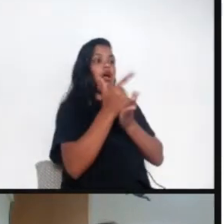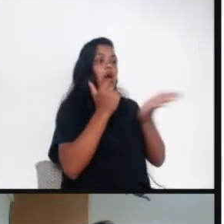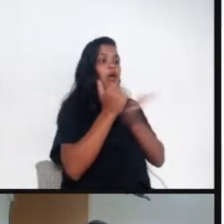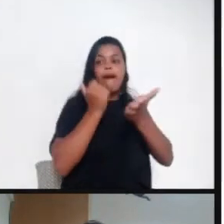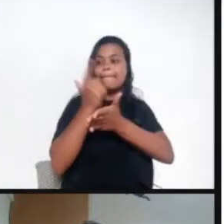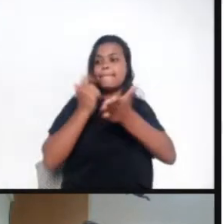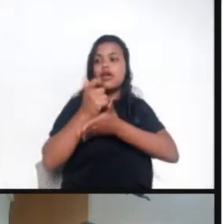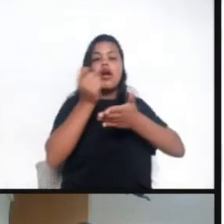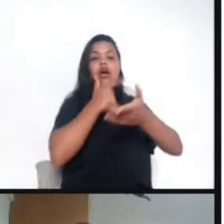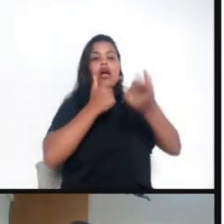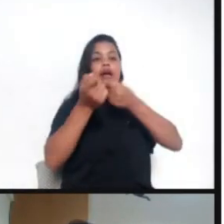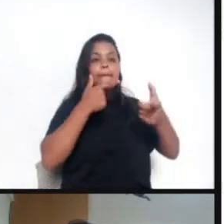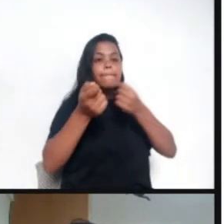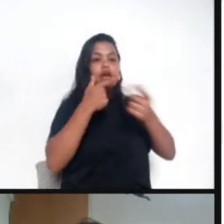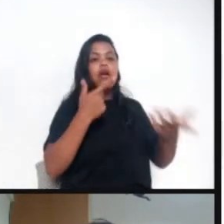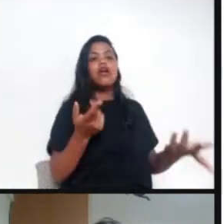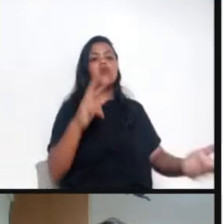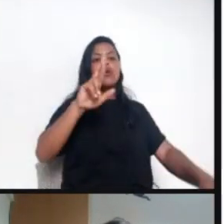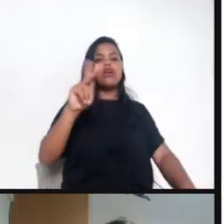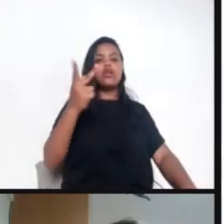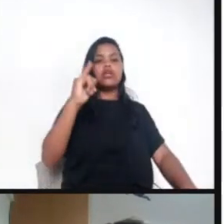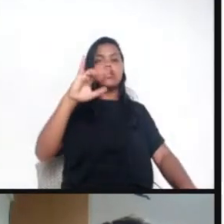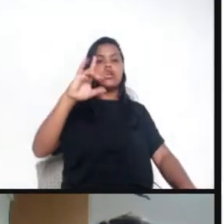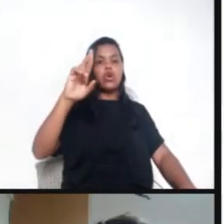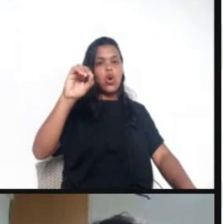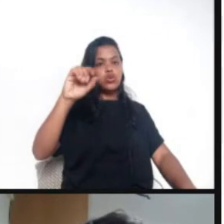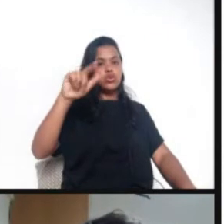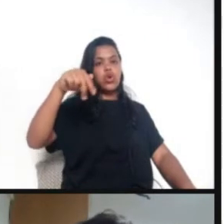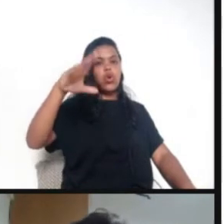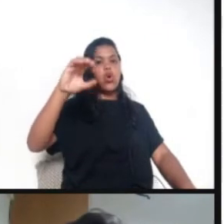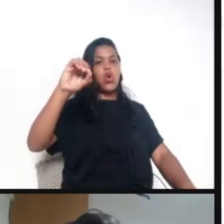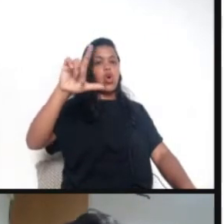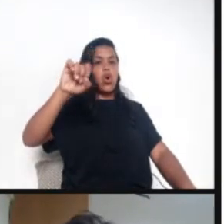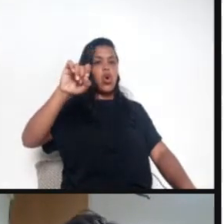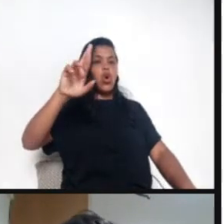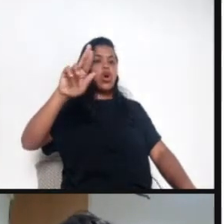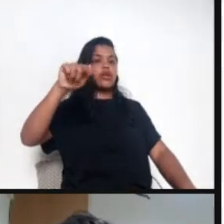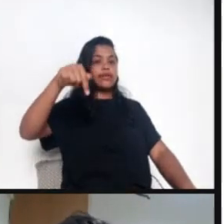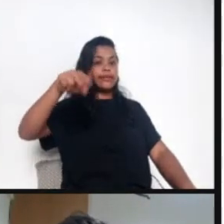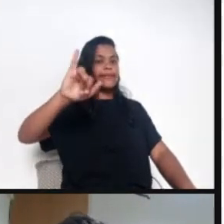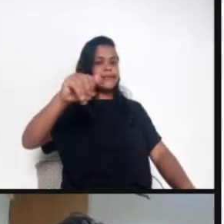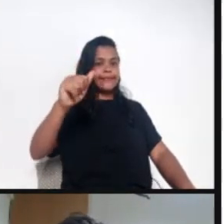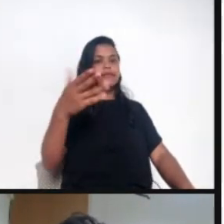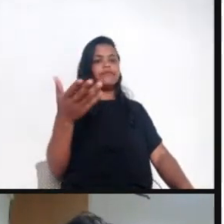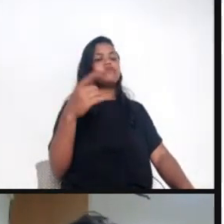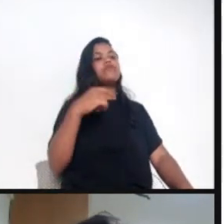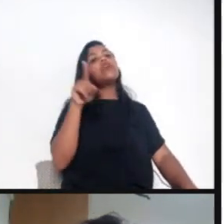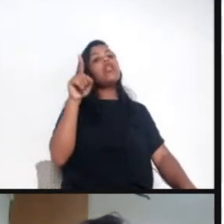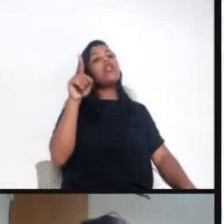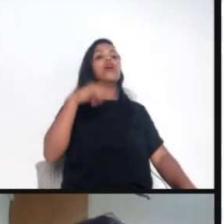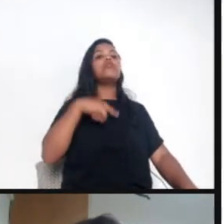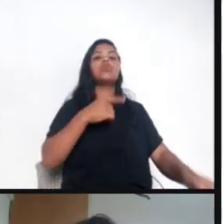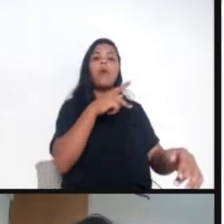uma busca desses tratamentos. Então, o presidente estadunidense Donald Trump diz que a hidroxicloroquina, a droga para